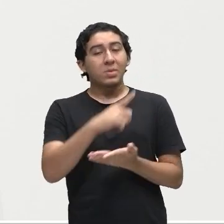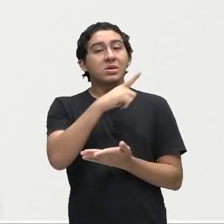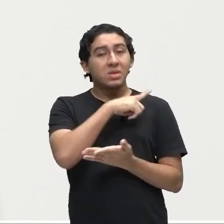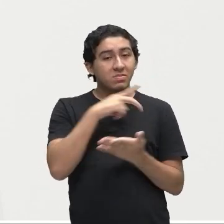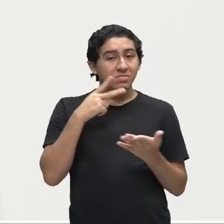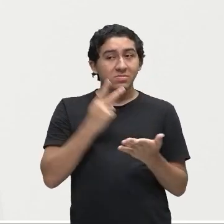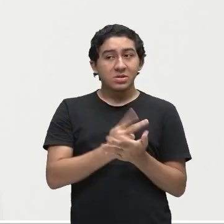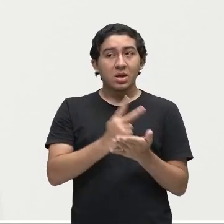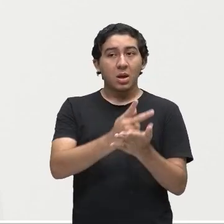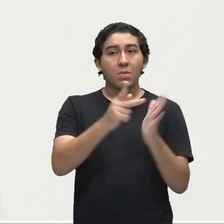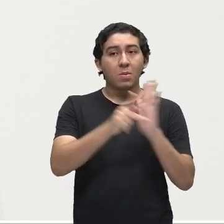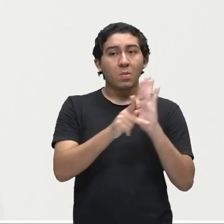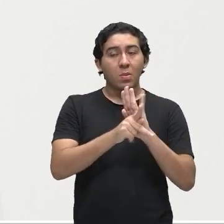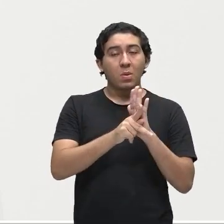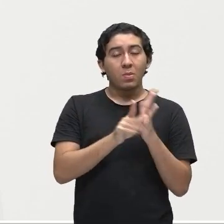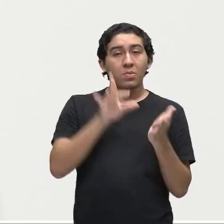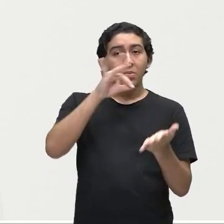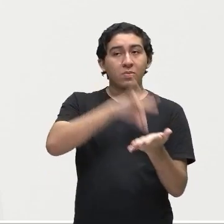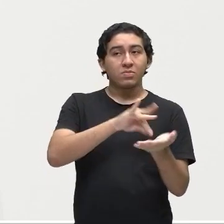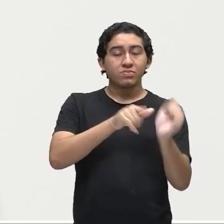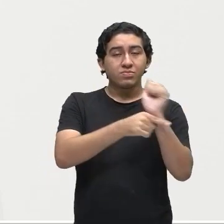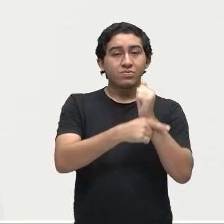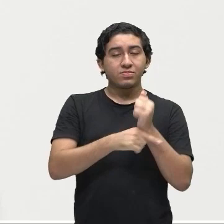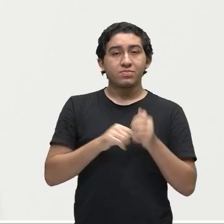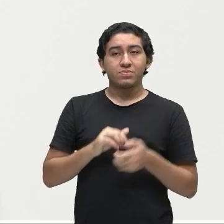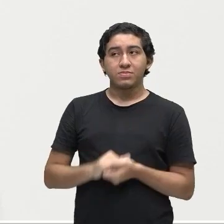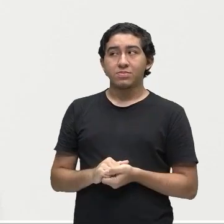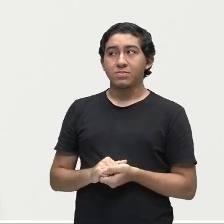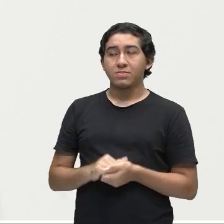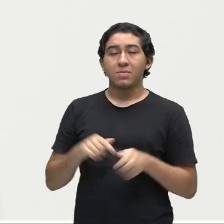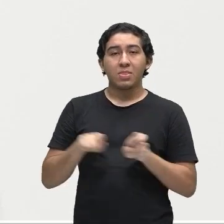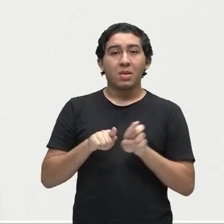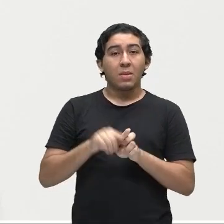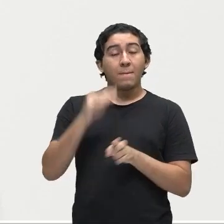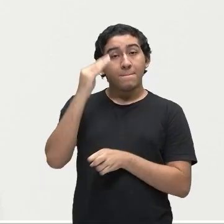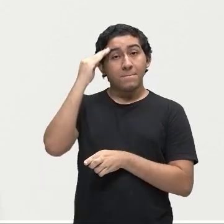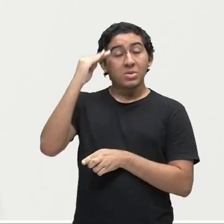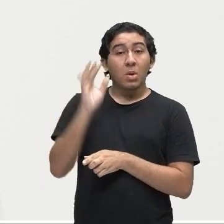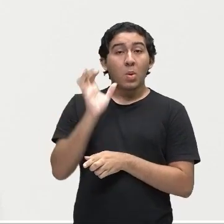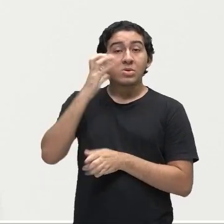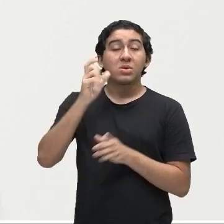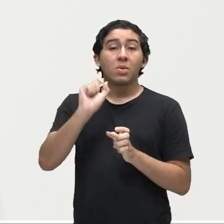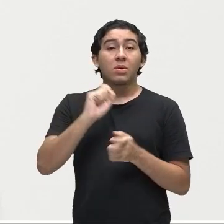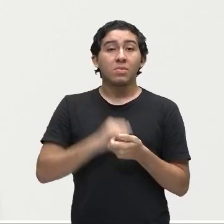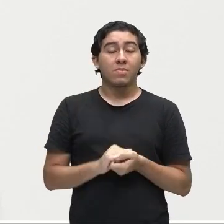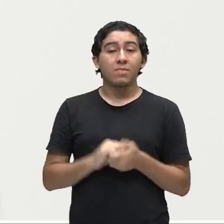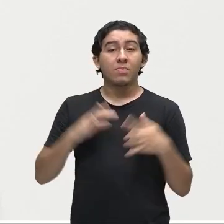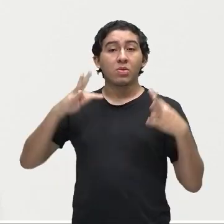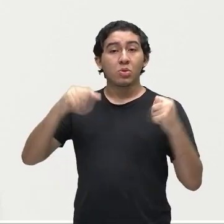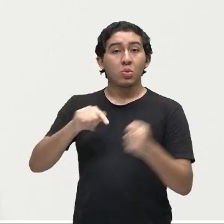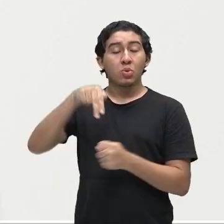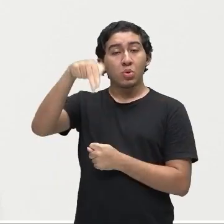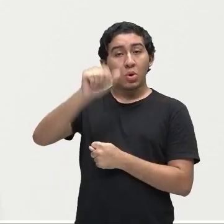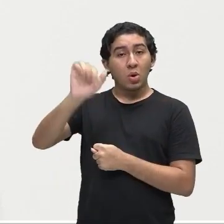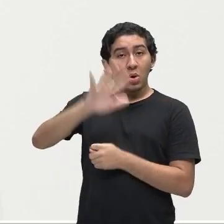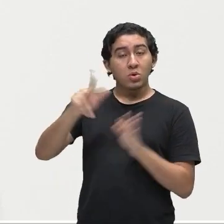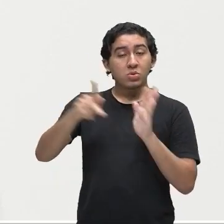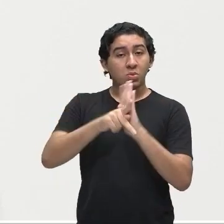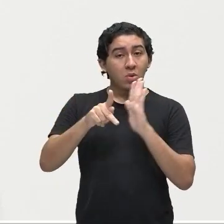tornando permanentes. As principais feiras vão surgir por toda a extensão do eixo nórdico